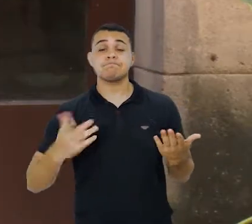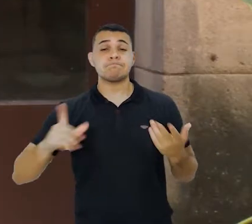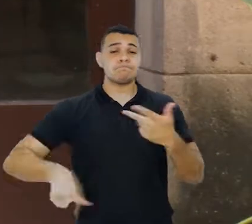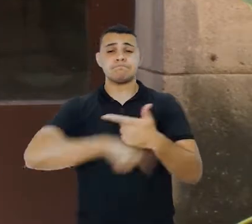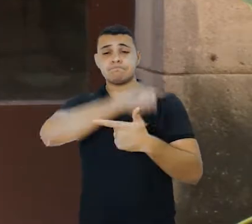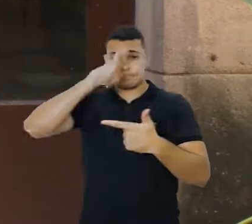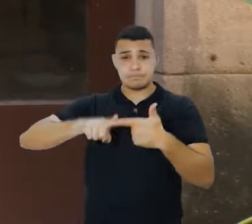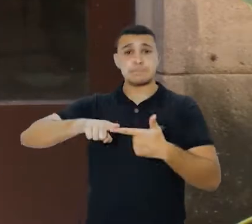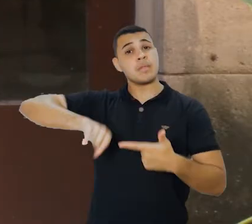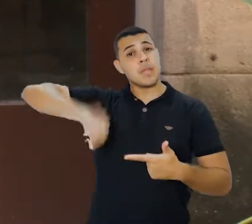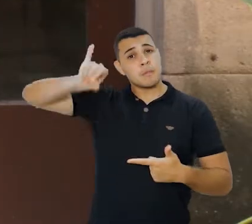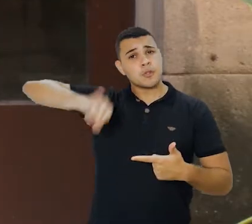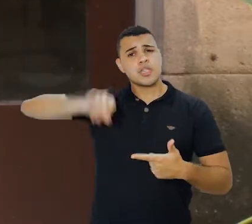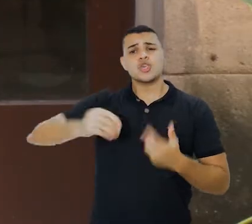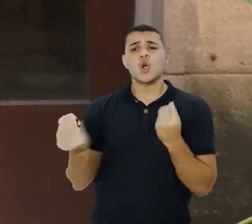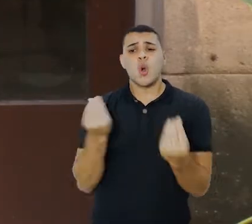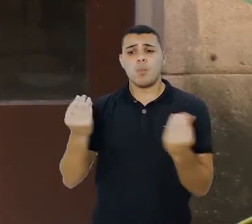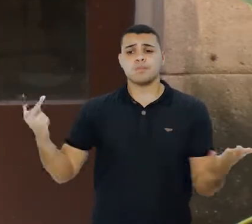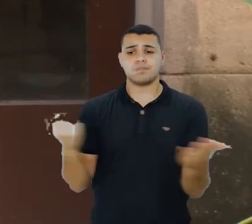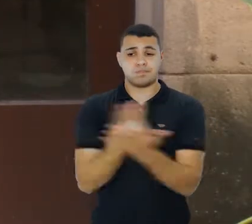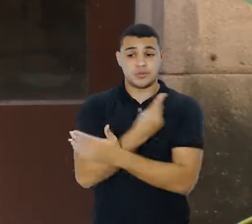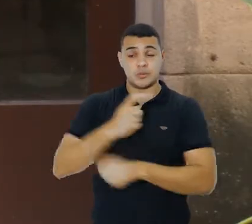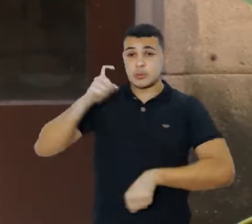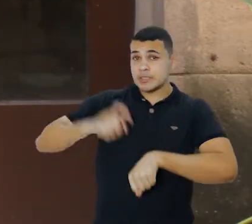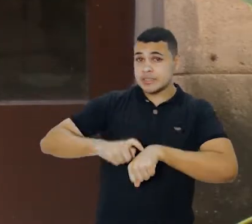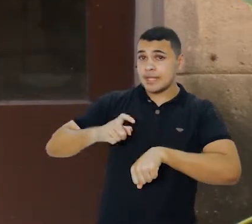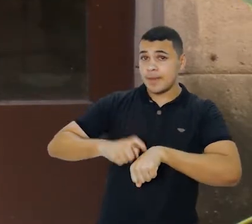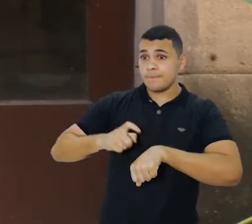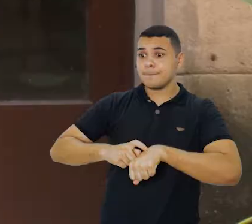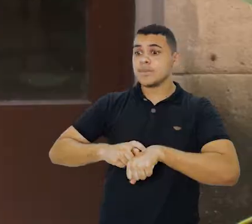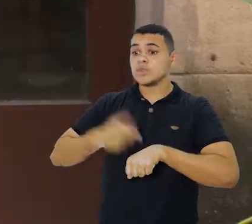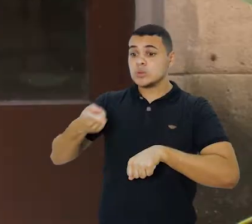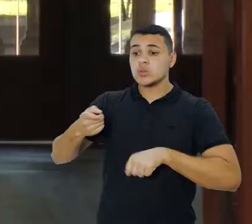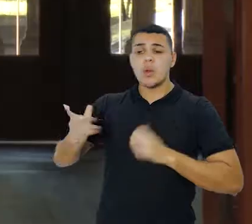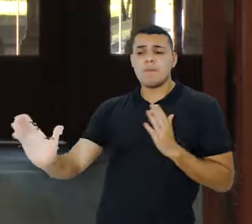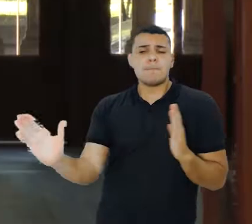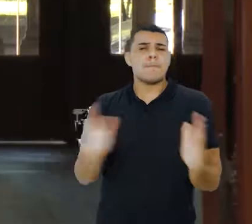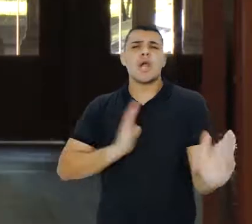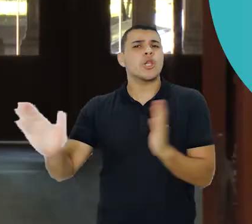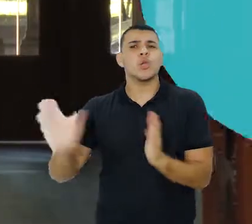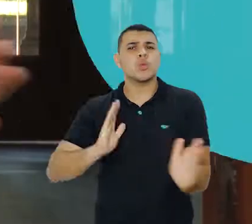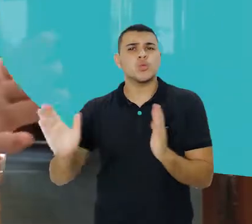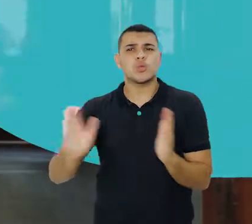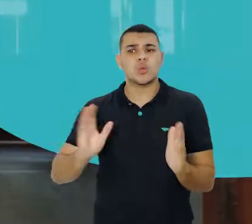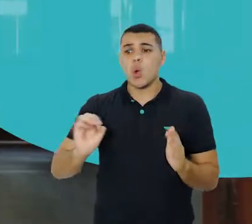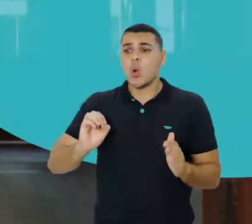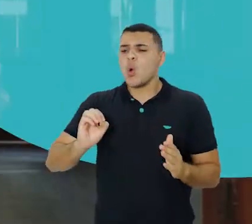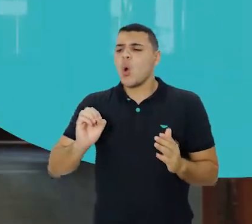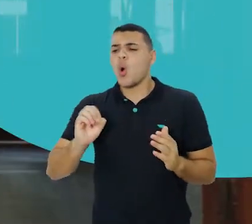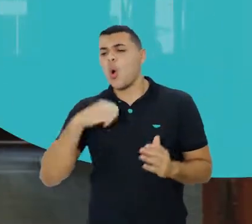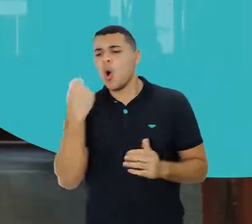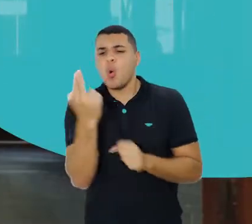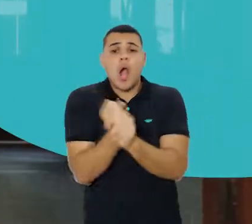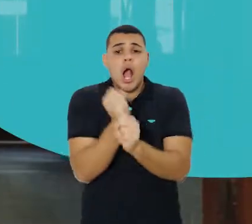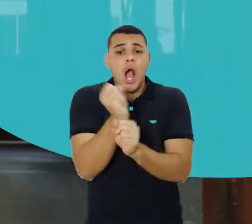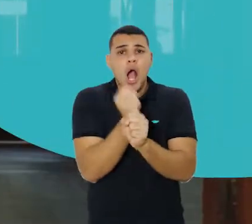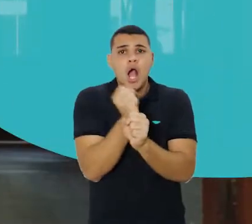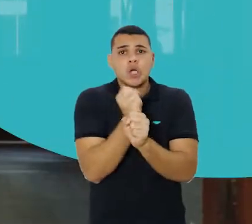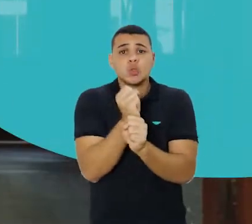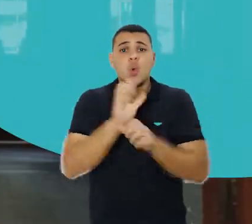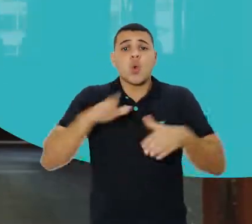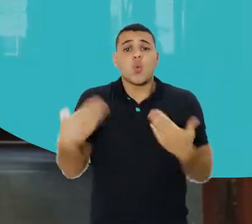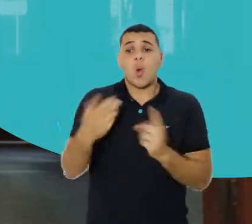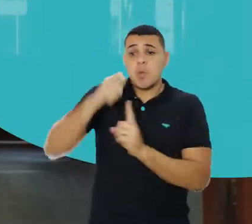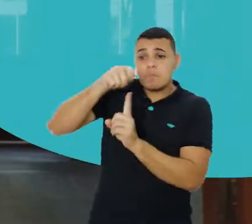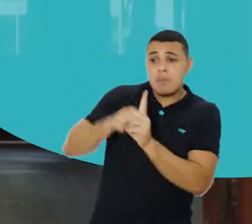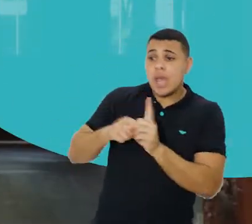Uma segunda dimensão importante remete ao tempo. Quando, em que período, em que intervalo de tempo esses casos